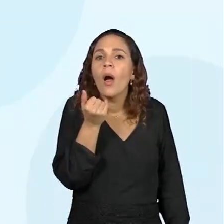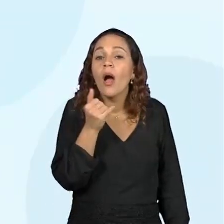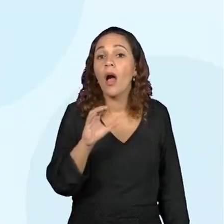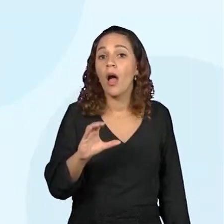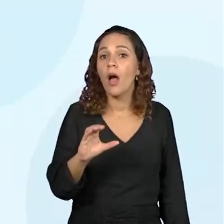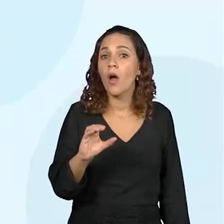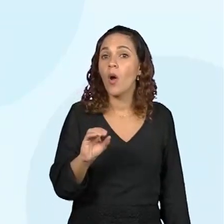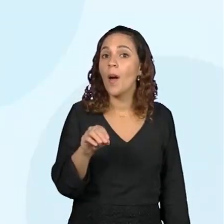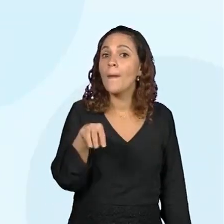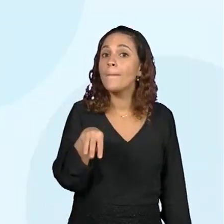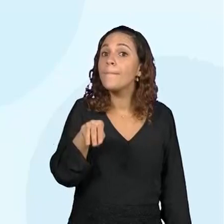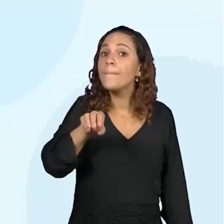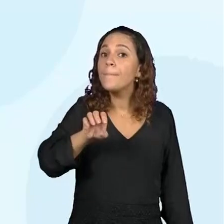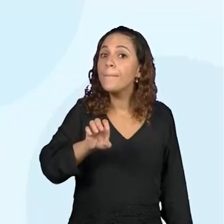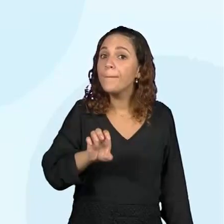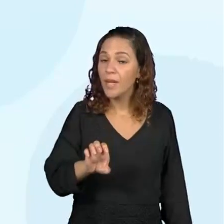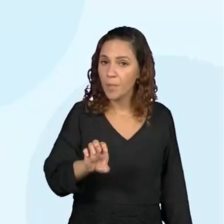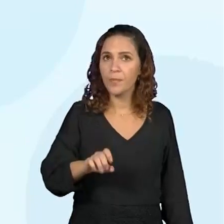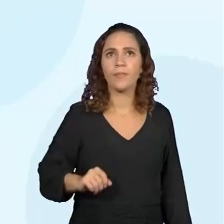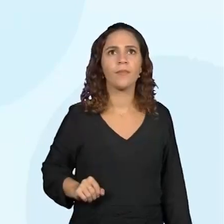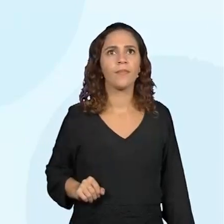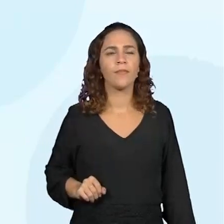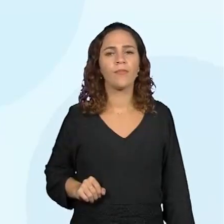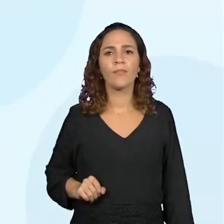Olha só. Bicho.